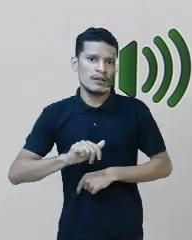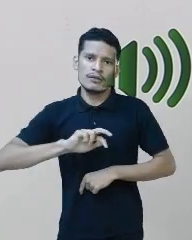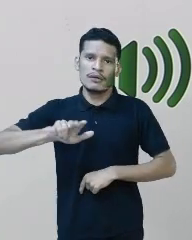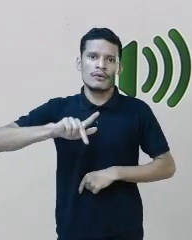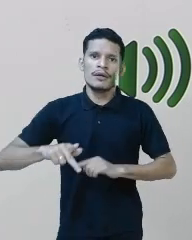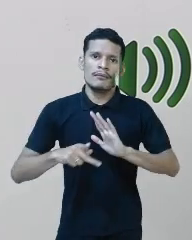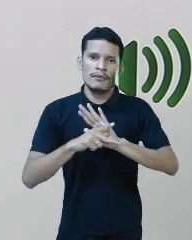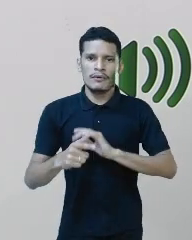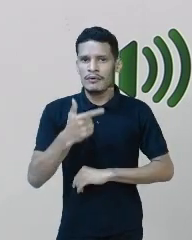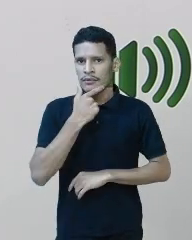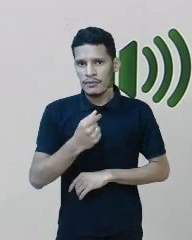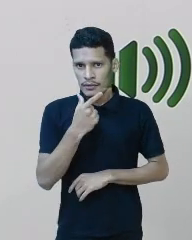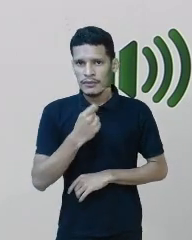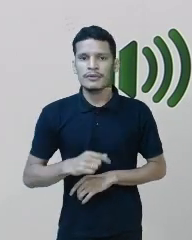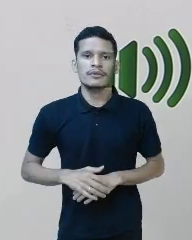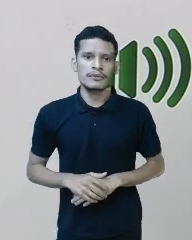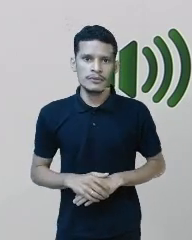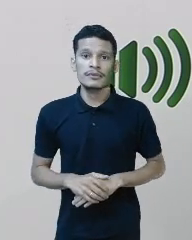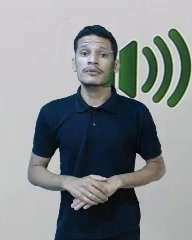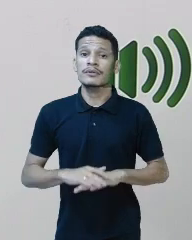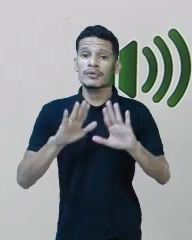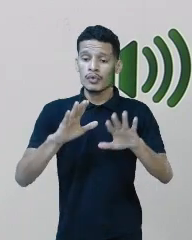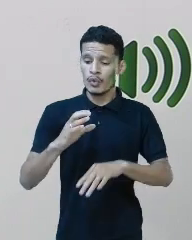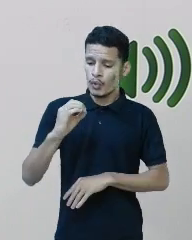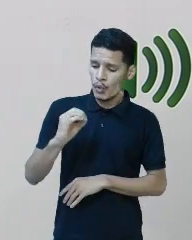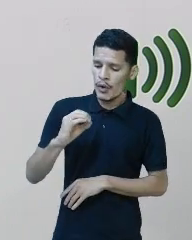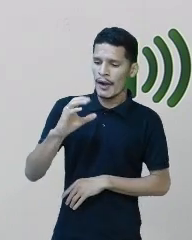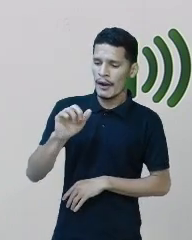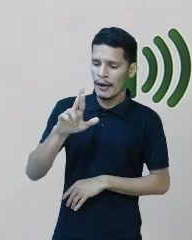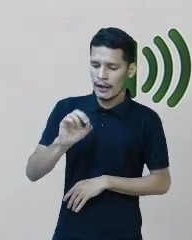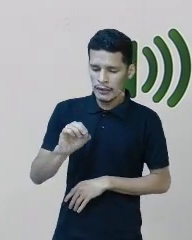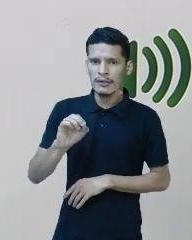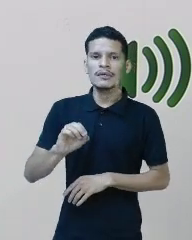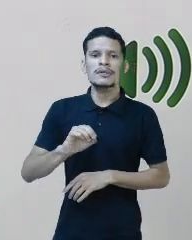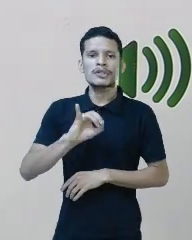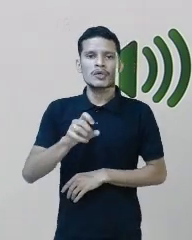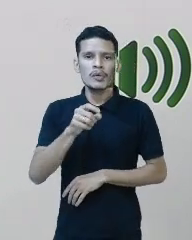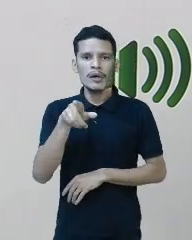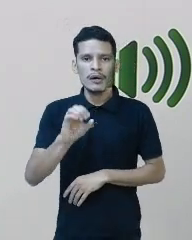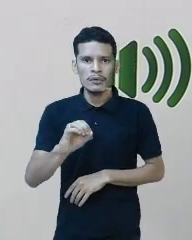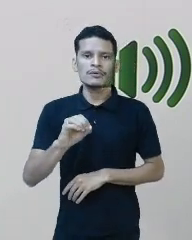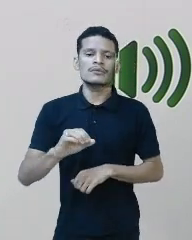masculino, tá bom? Então, o carro de João é de madeira.